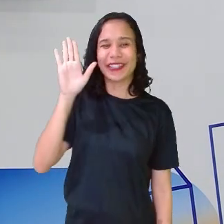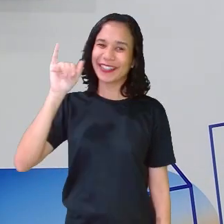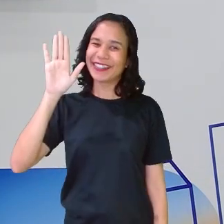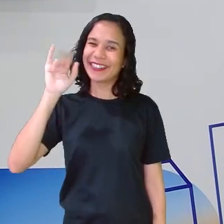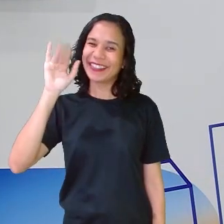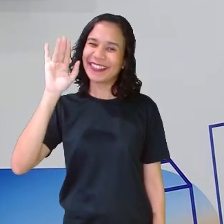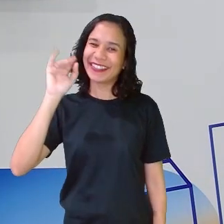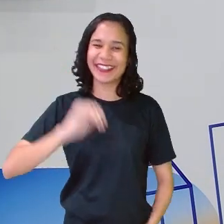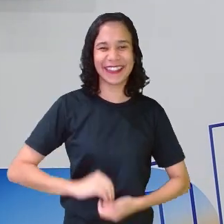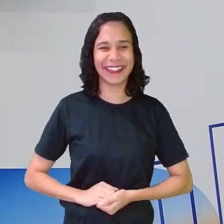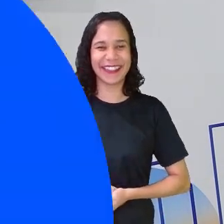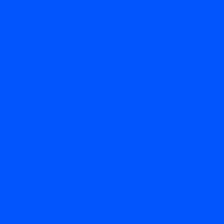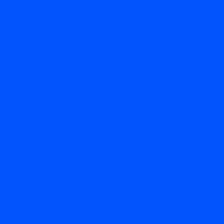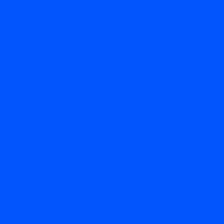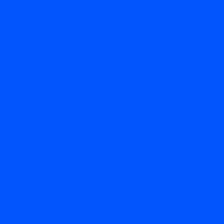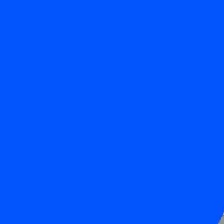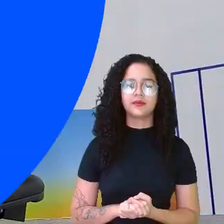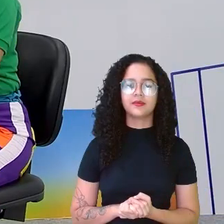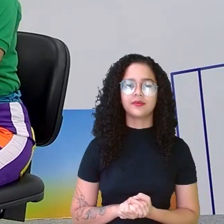Tchau, crianças!